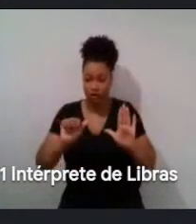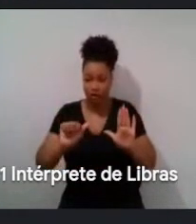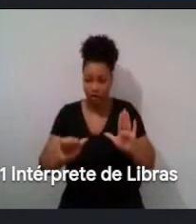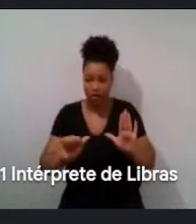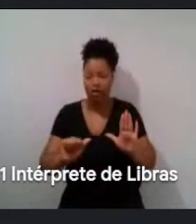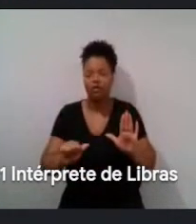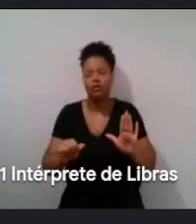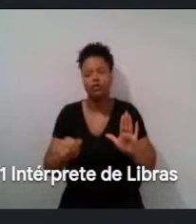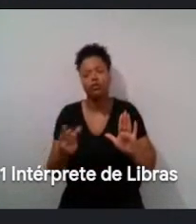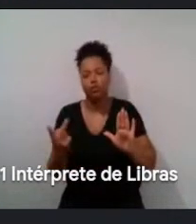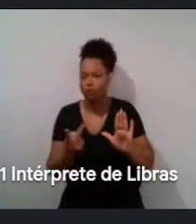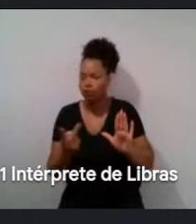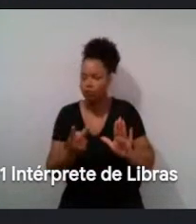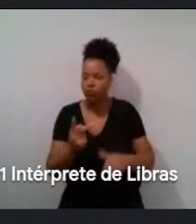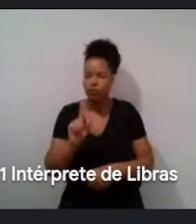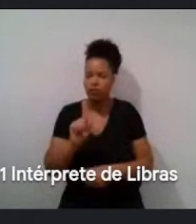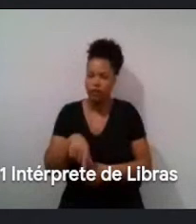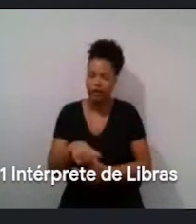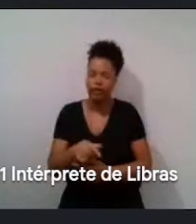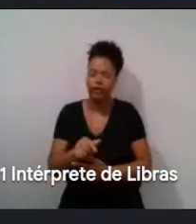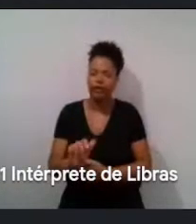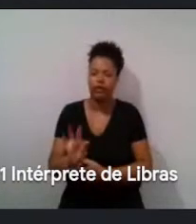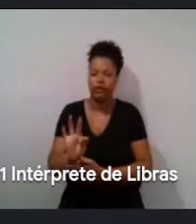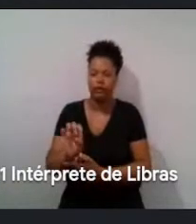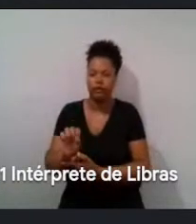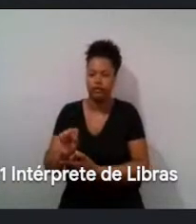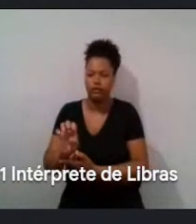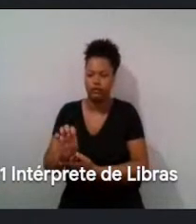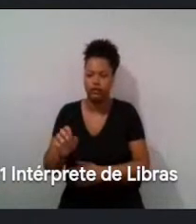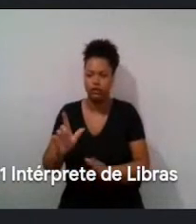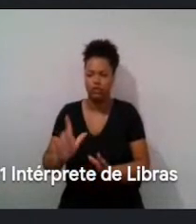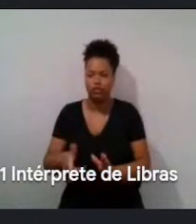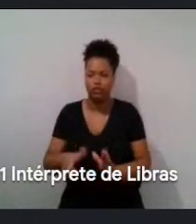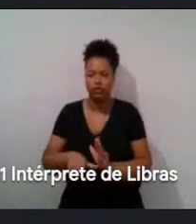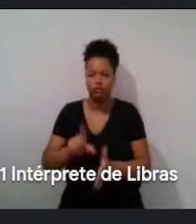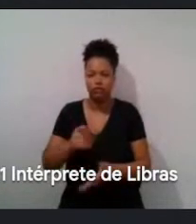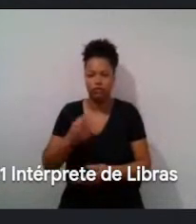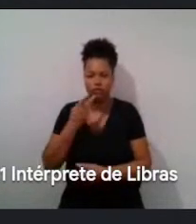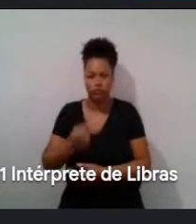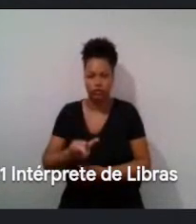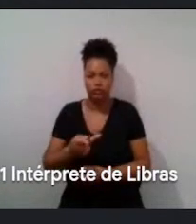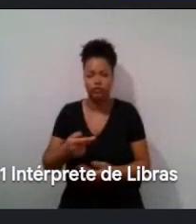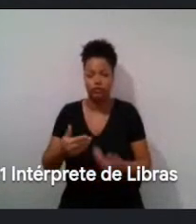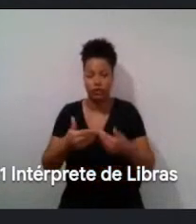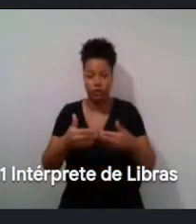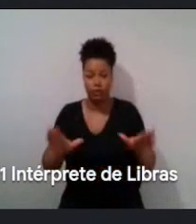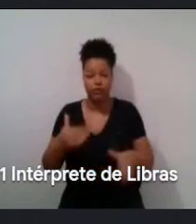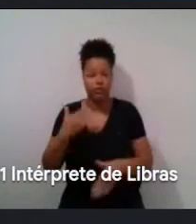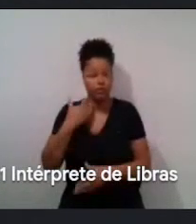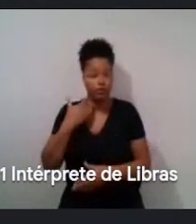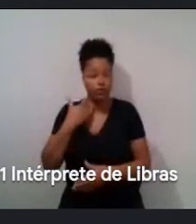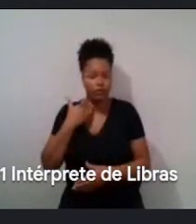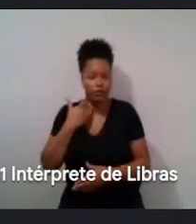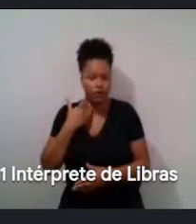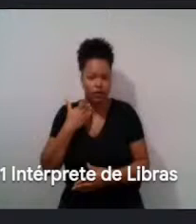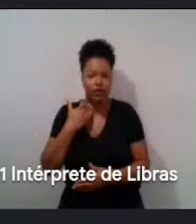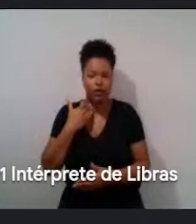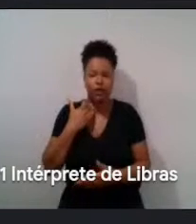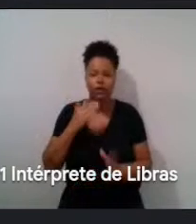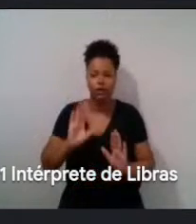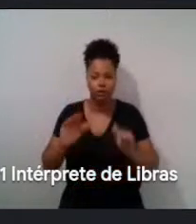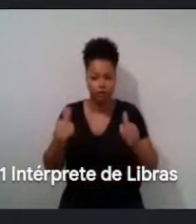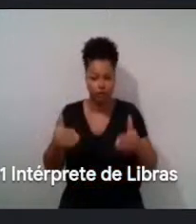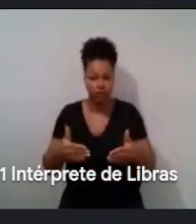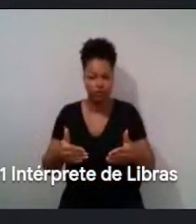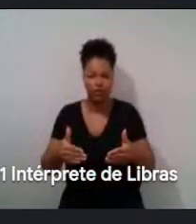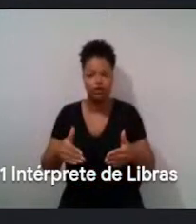TSE acima mencionada, abertura de conta bancária específica de campanha e a apresentação dos